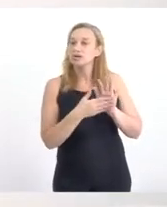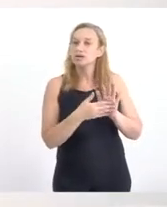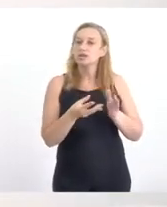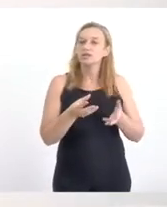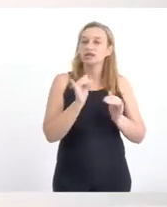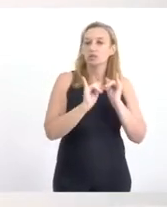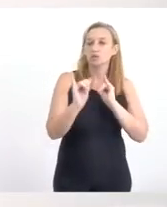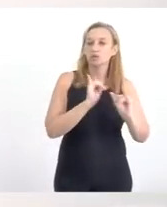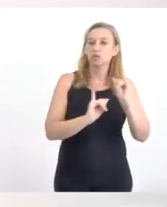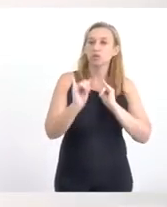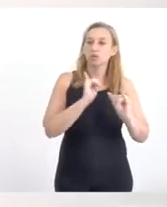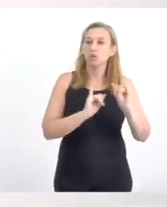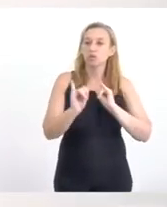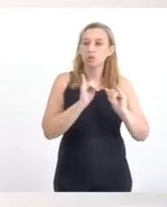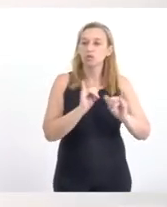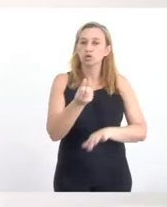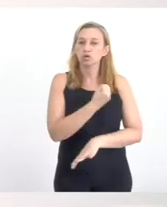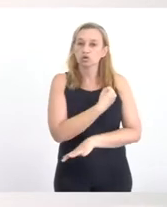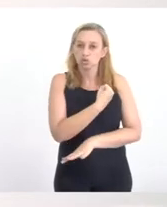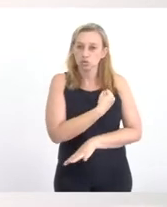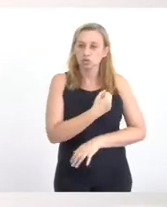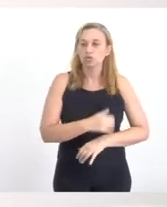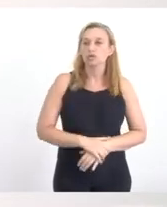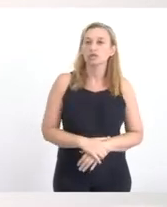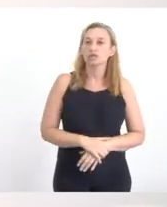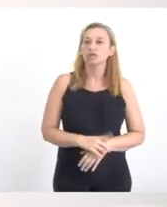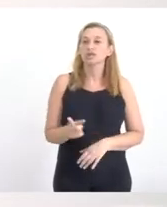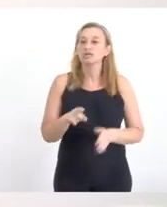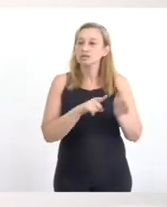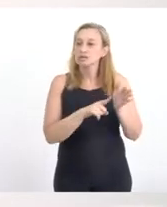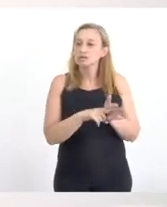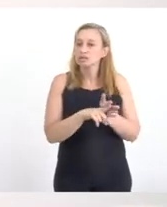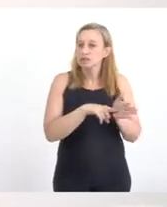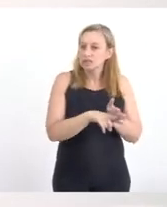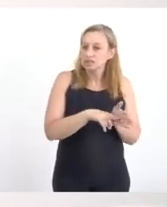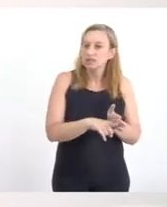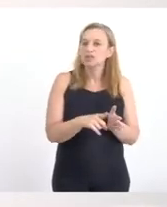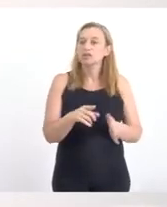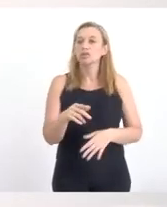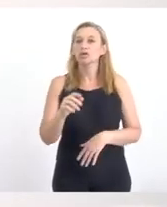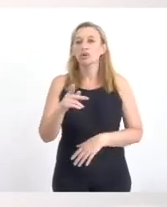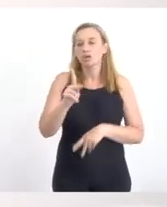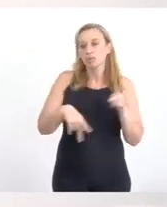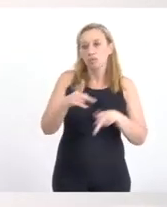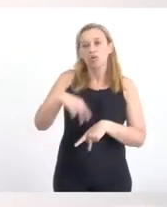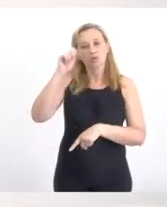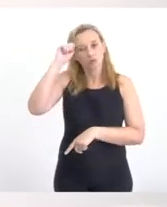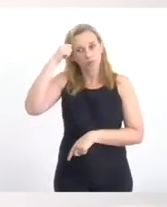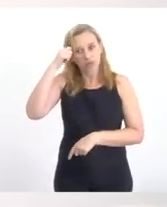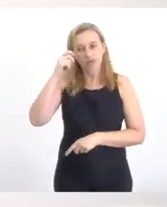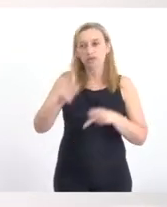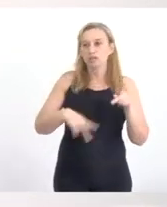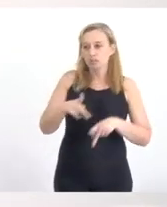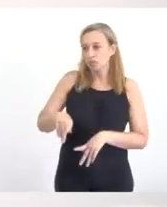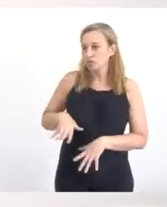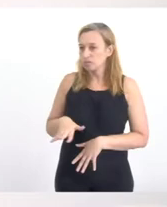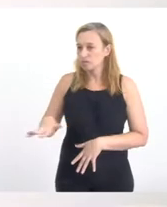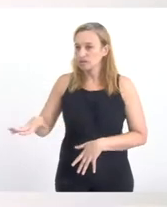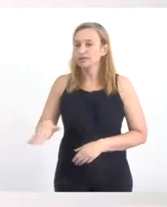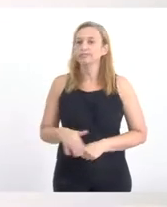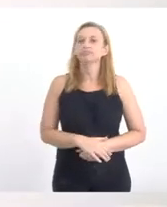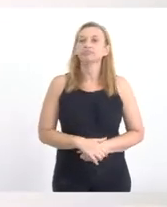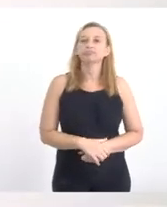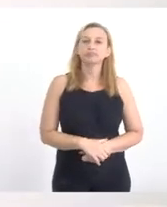fornecer informação através de dados através da nossa perspectiva enquanto o povo Preto enquanto povo periférico Suburbana de